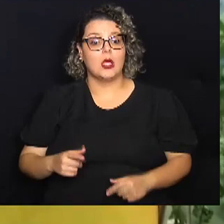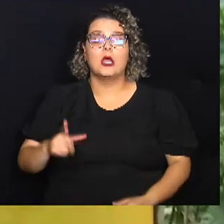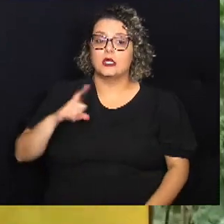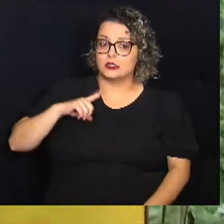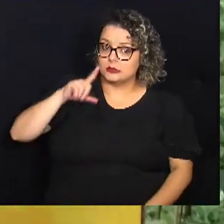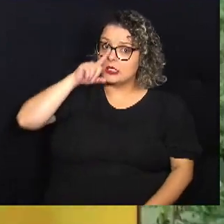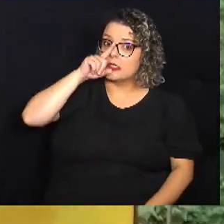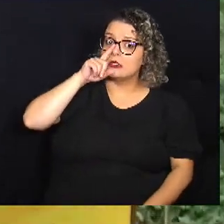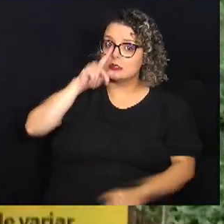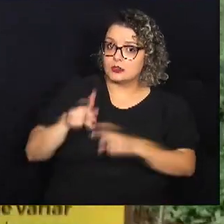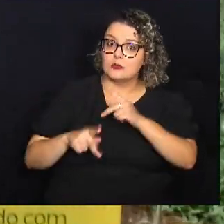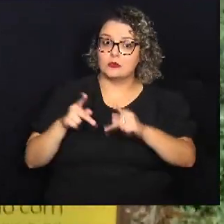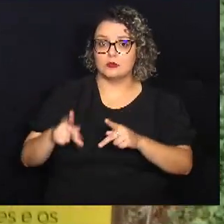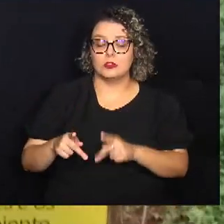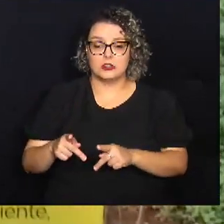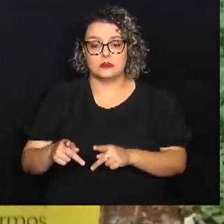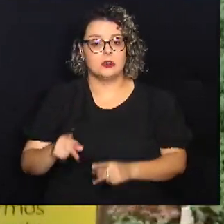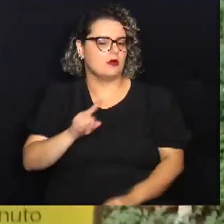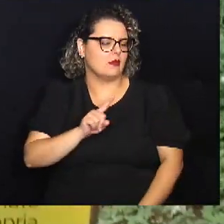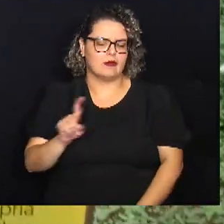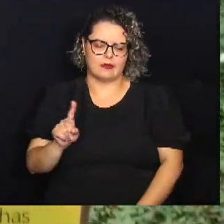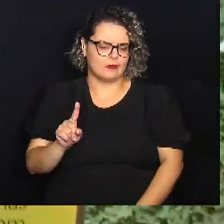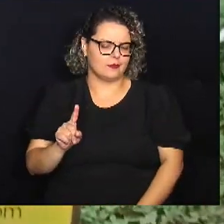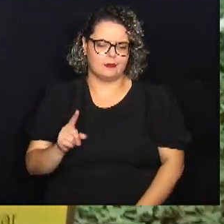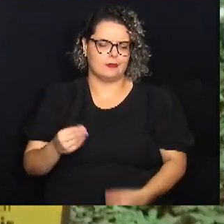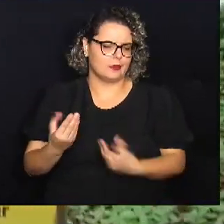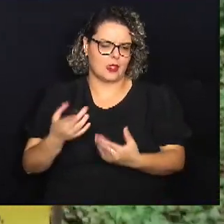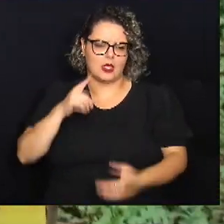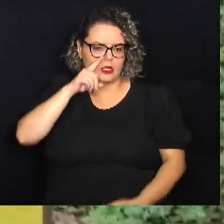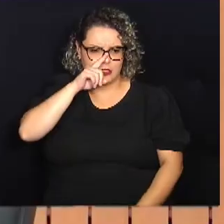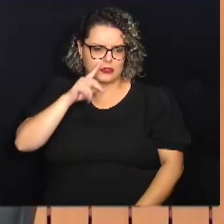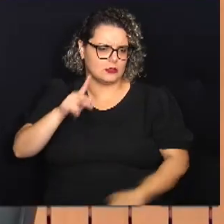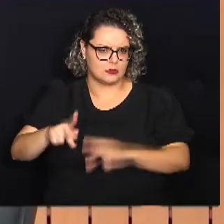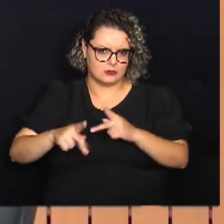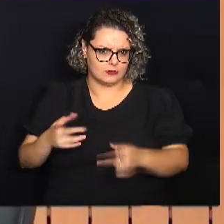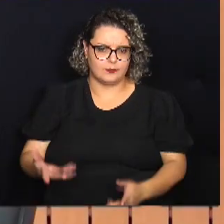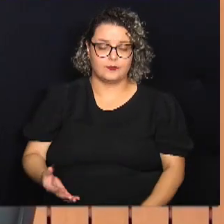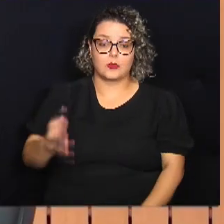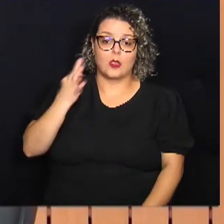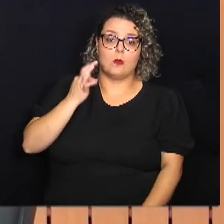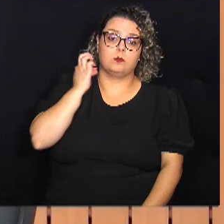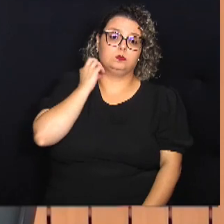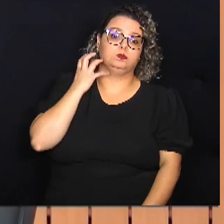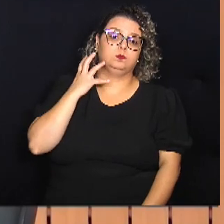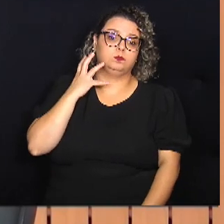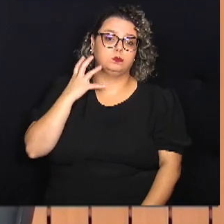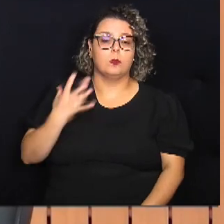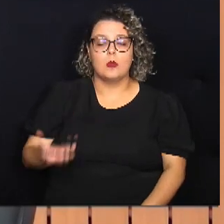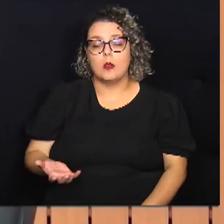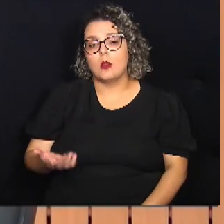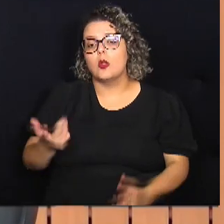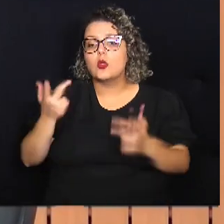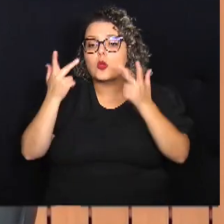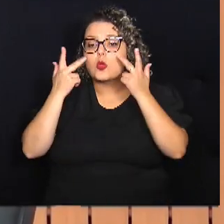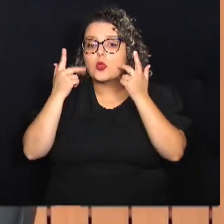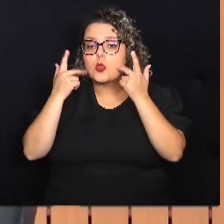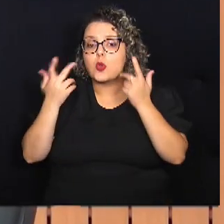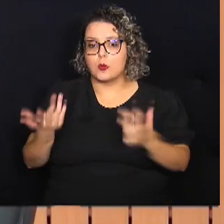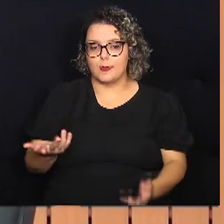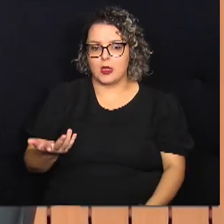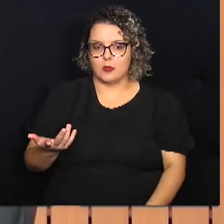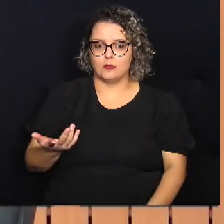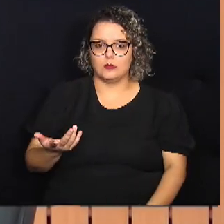riscos à população das inofensivas. Aquela abelha comum que tem